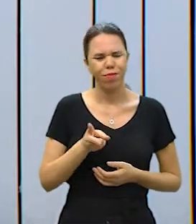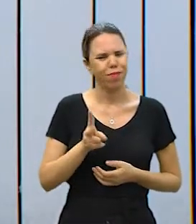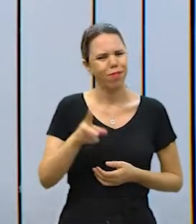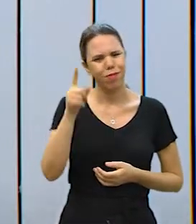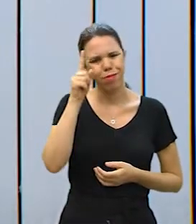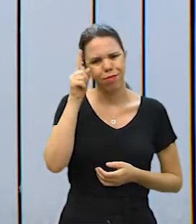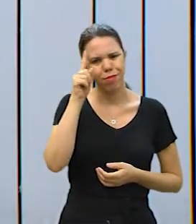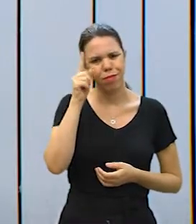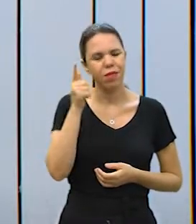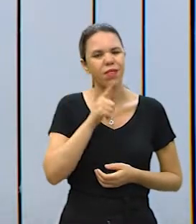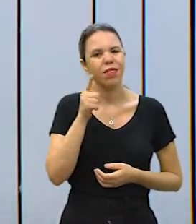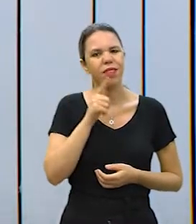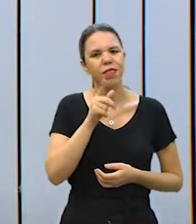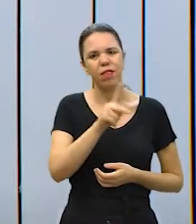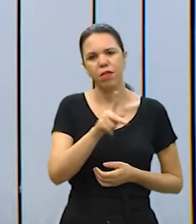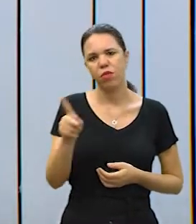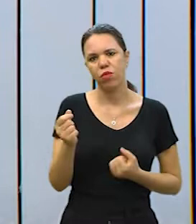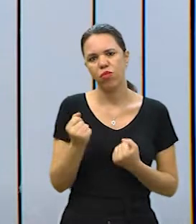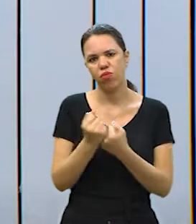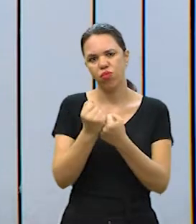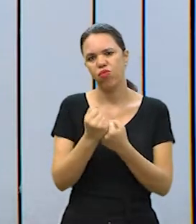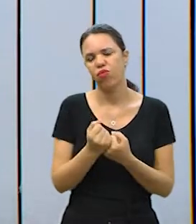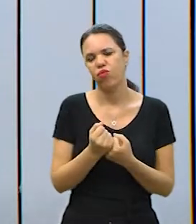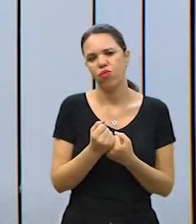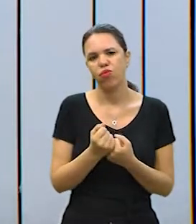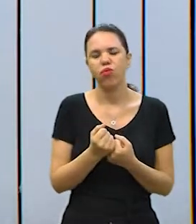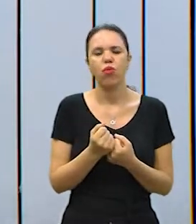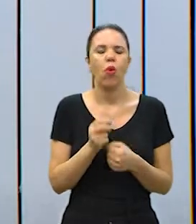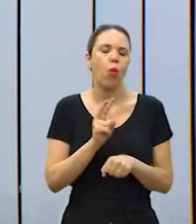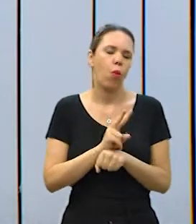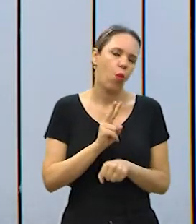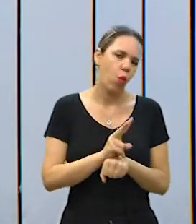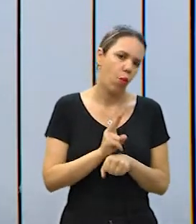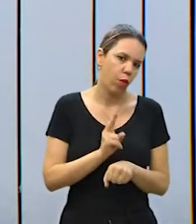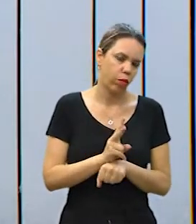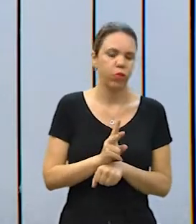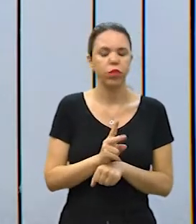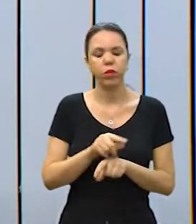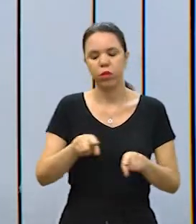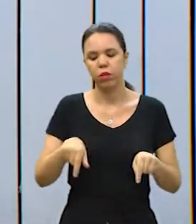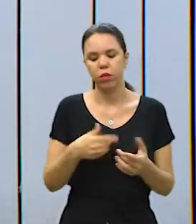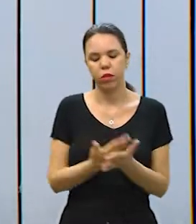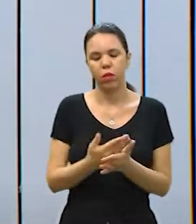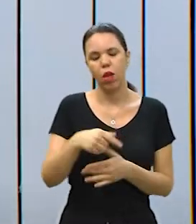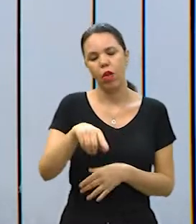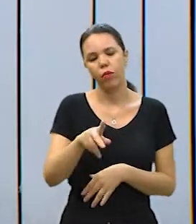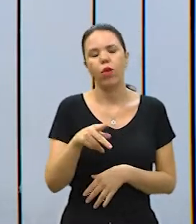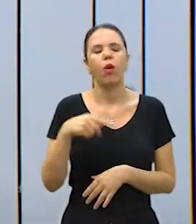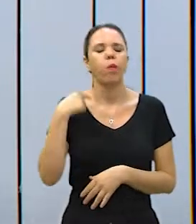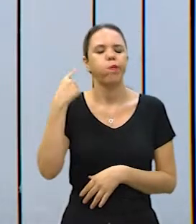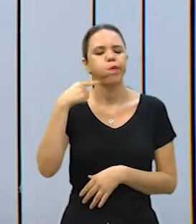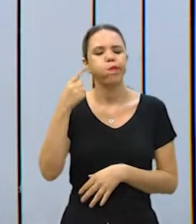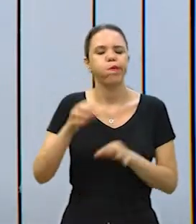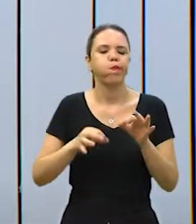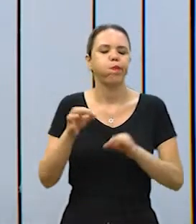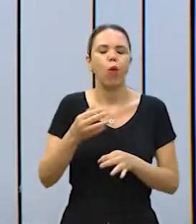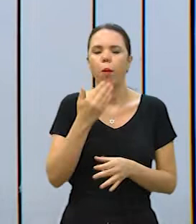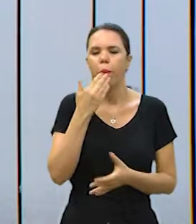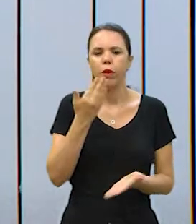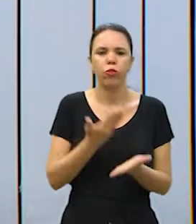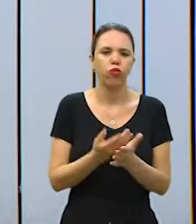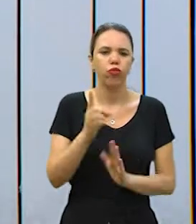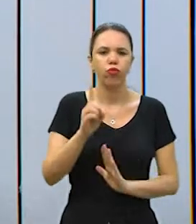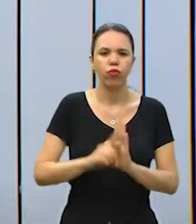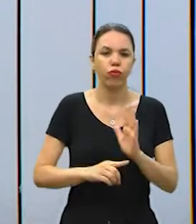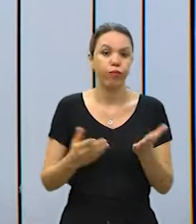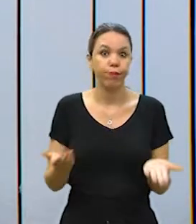que diariamente lá para conseguir professor auxiliar, para conseguir um cuidador. E eu tinha que ir para o promotor, tinha que ir na justiça para